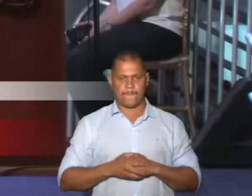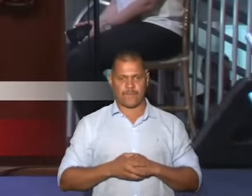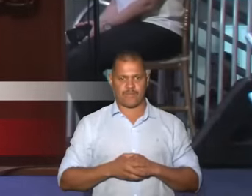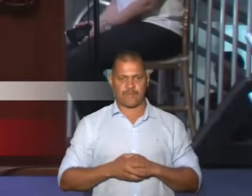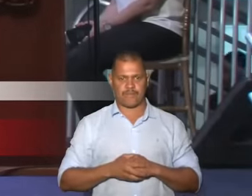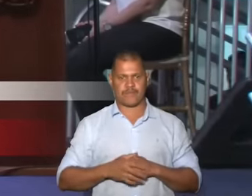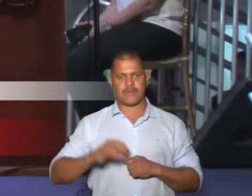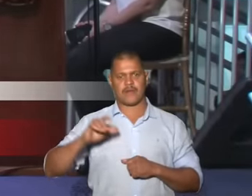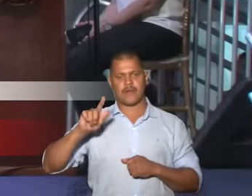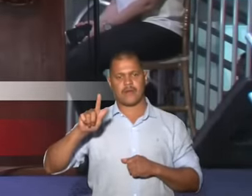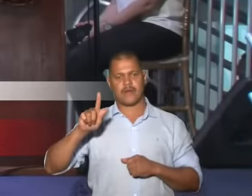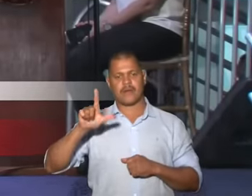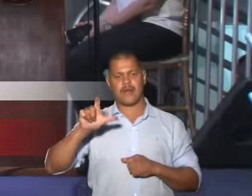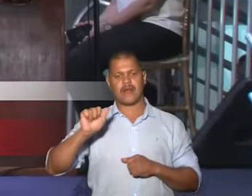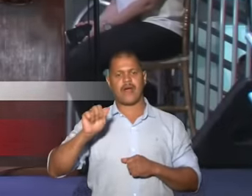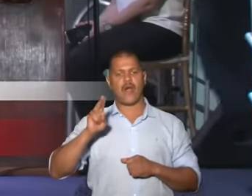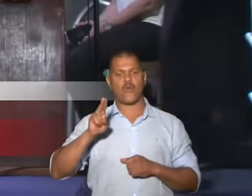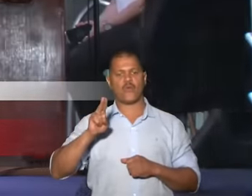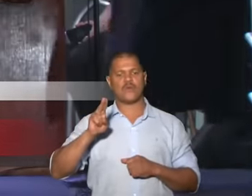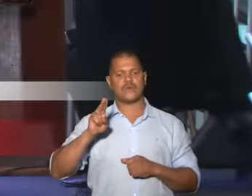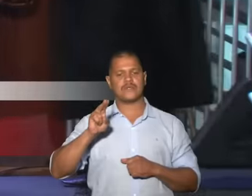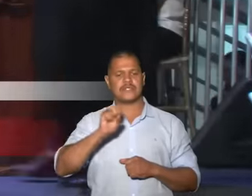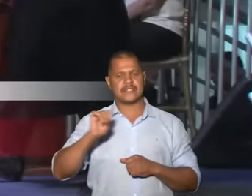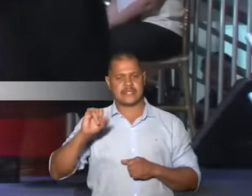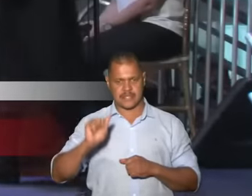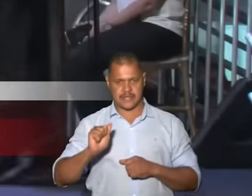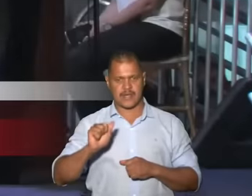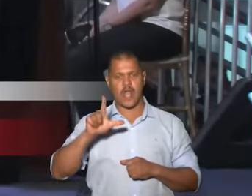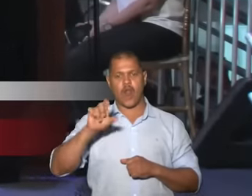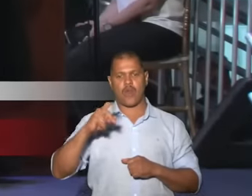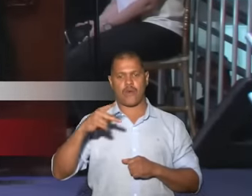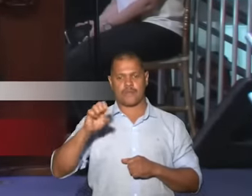Gláucia Lopes Cardoso.